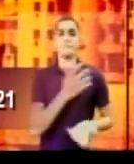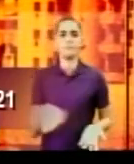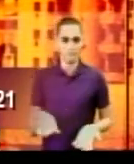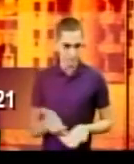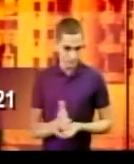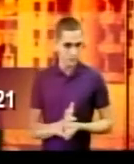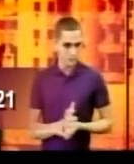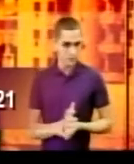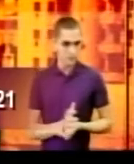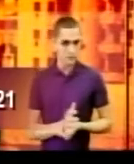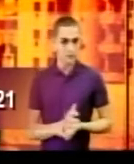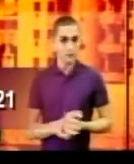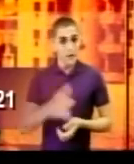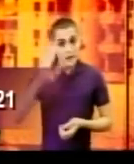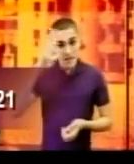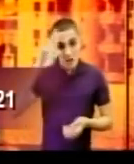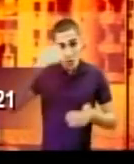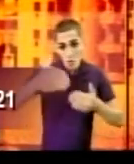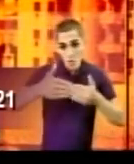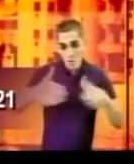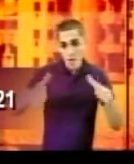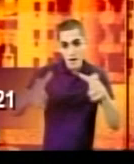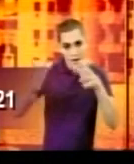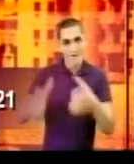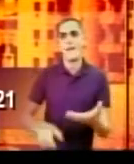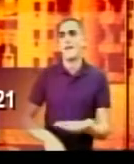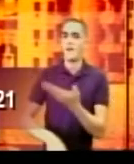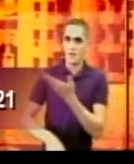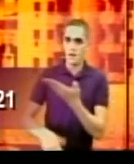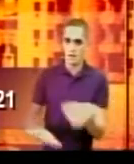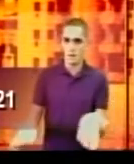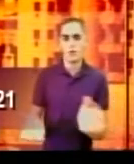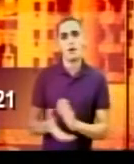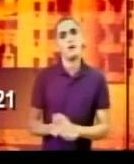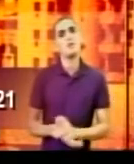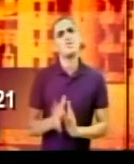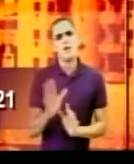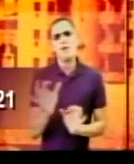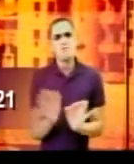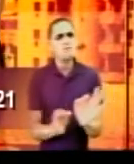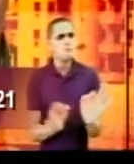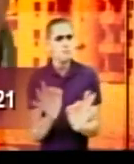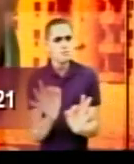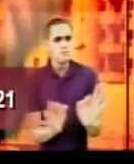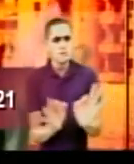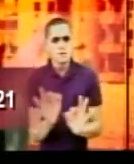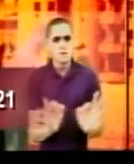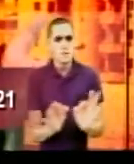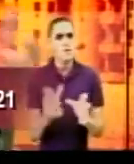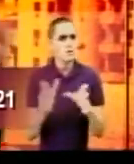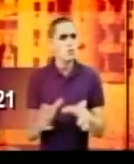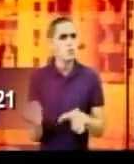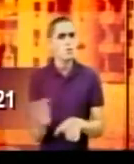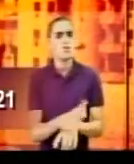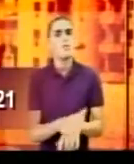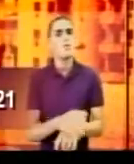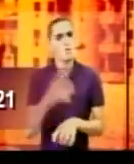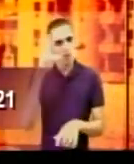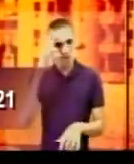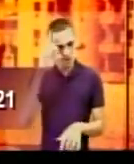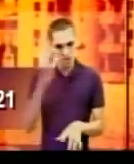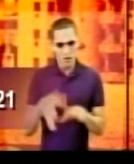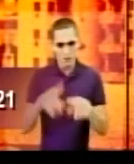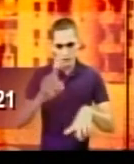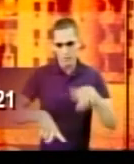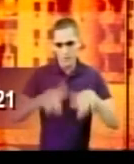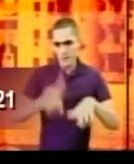Fraternidade segunda-feira, nós já estamos nos preparando e vendo locais e insumos e